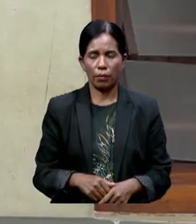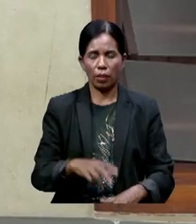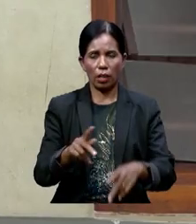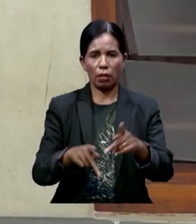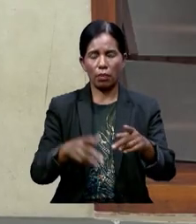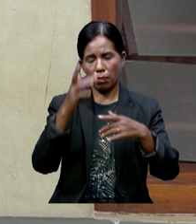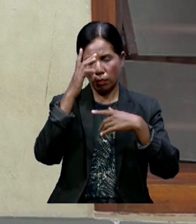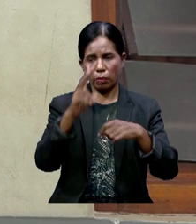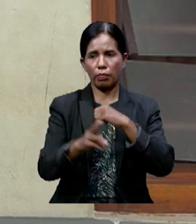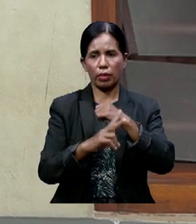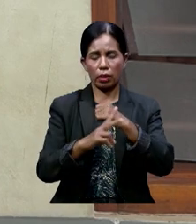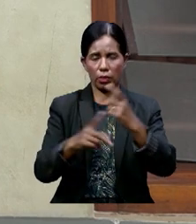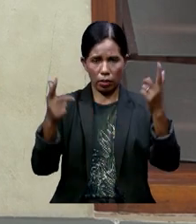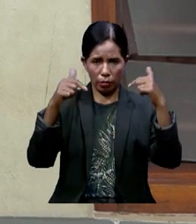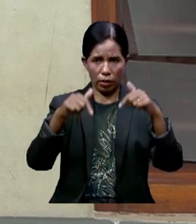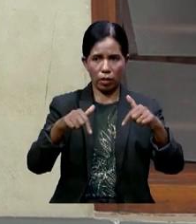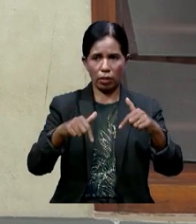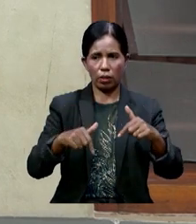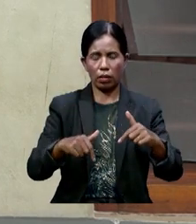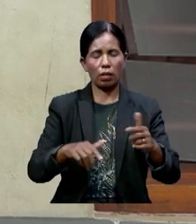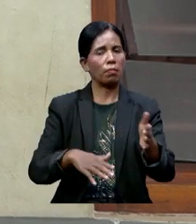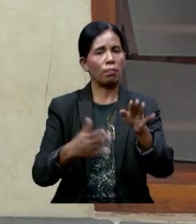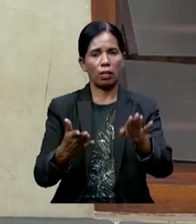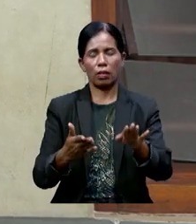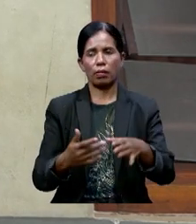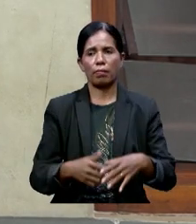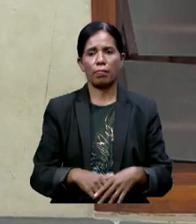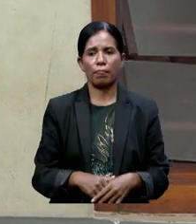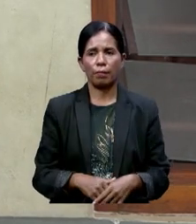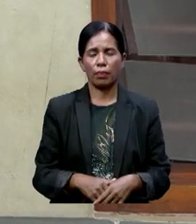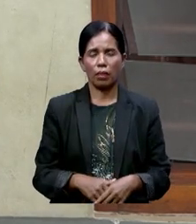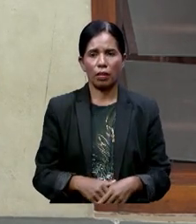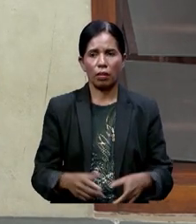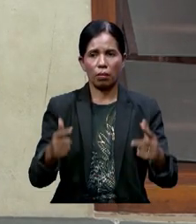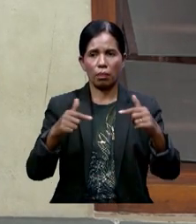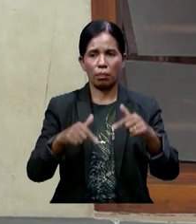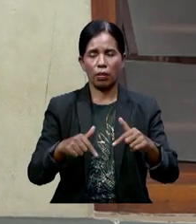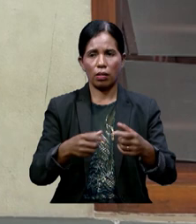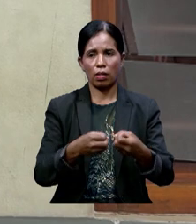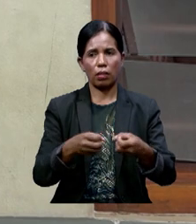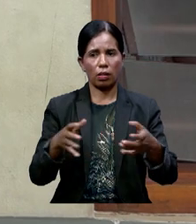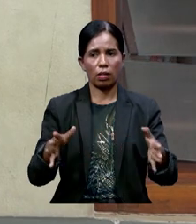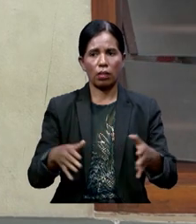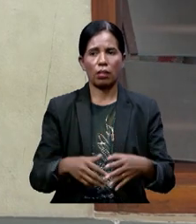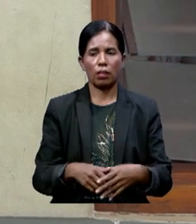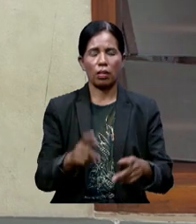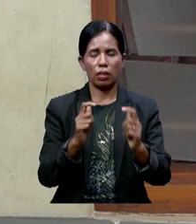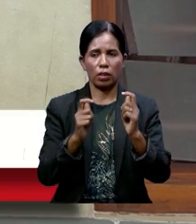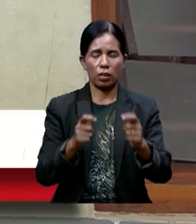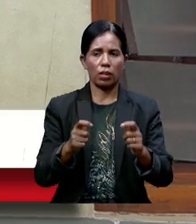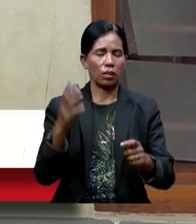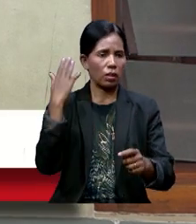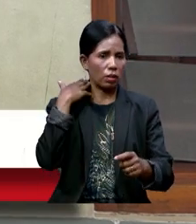maiane, vítima né, is lahetiano. Nimai ho lakon mai koko ninya sinais